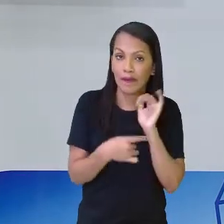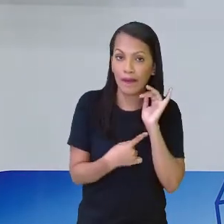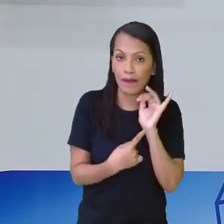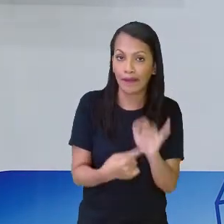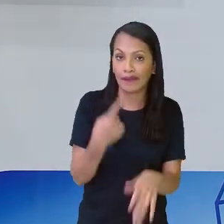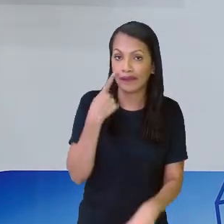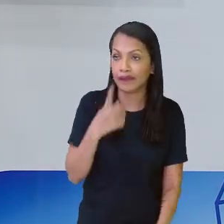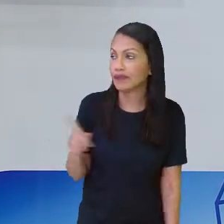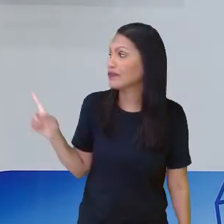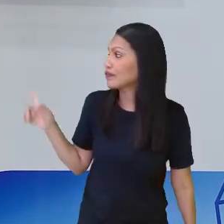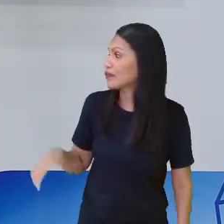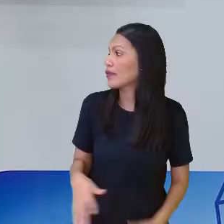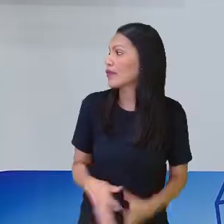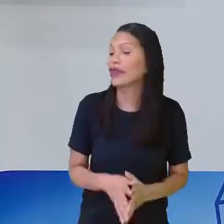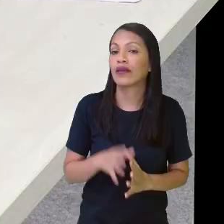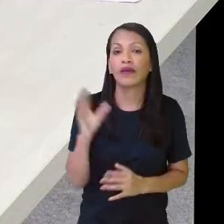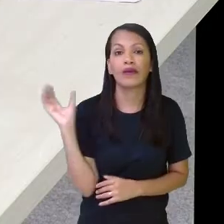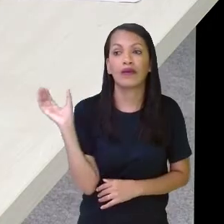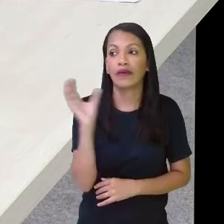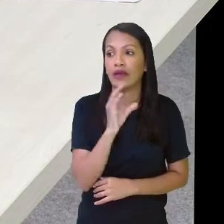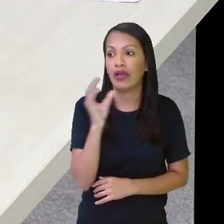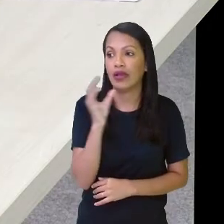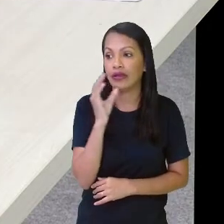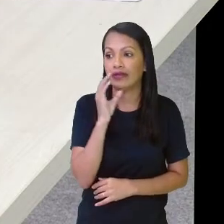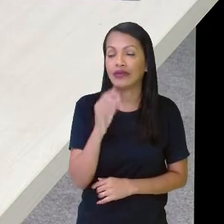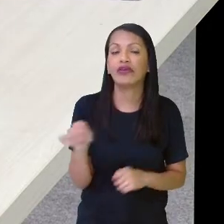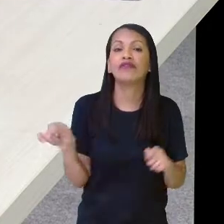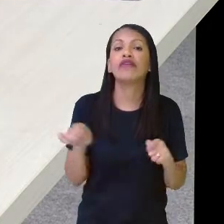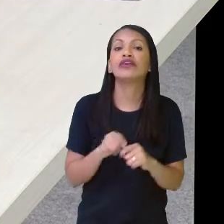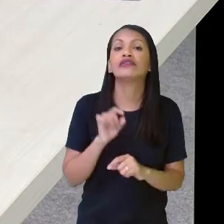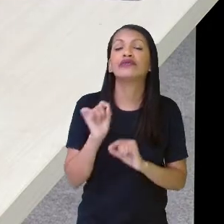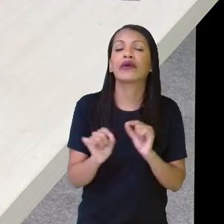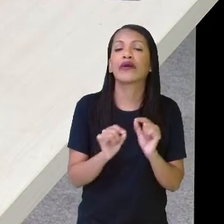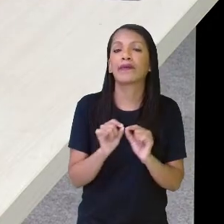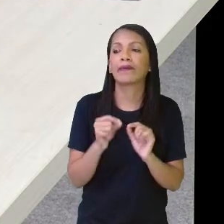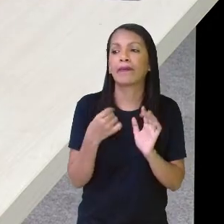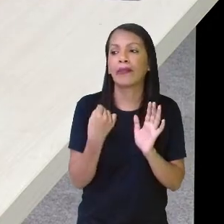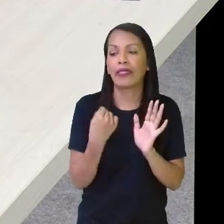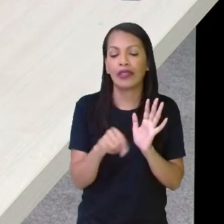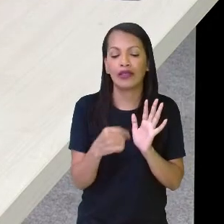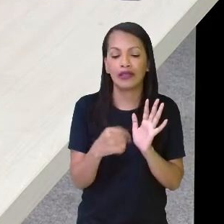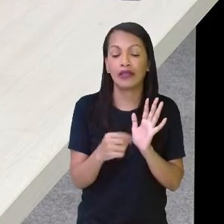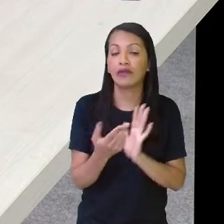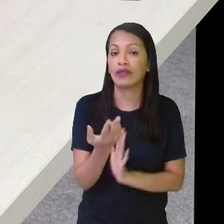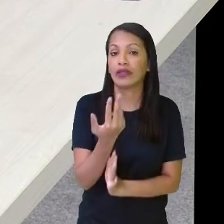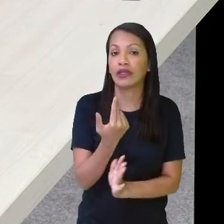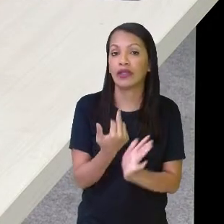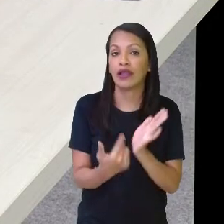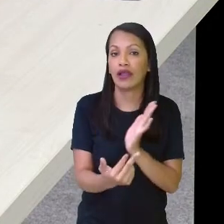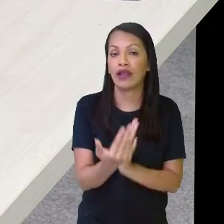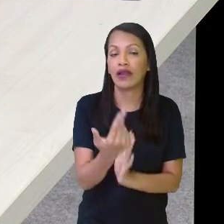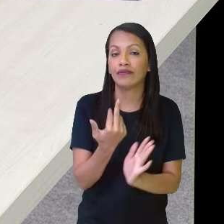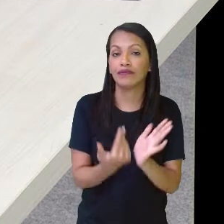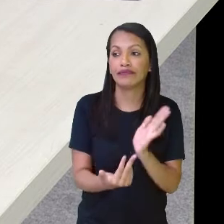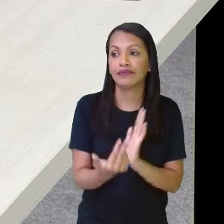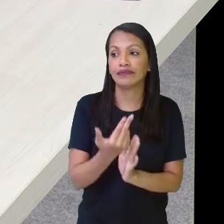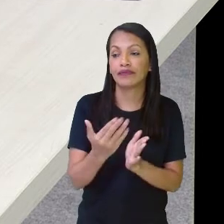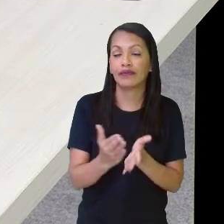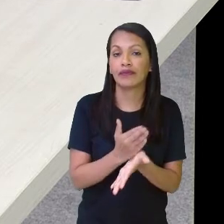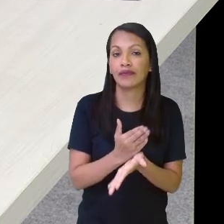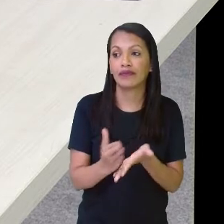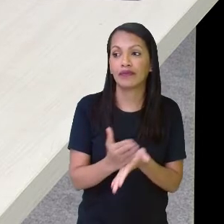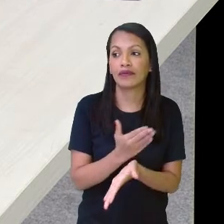vocês. Vou fazer bem rápido. Primeiro, nessa parte de baixo, eu vou fazer o seguinte. Eu vou desenhar aqui nessa parte de baixo